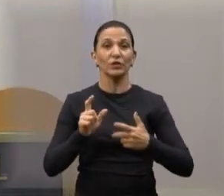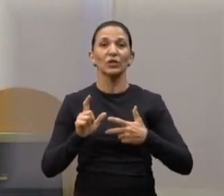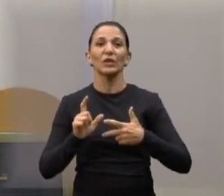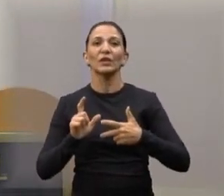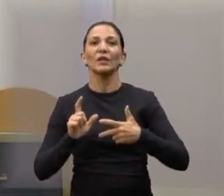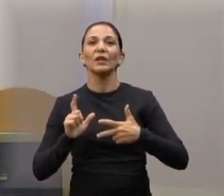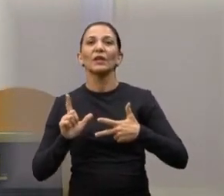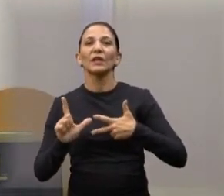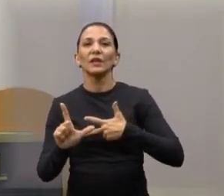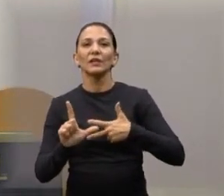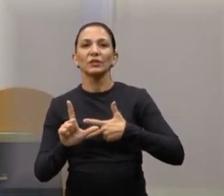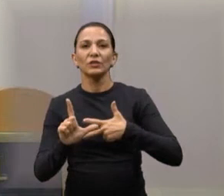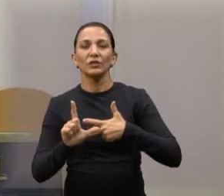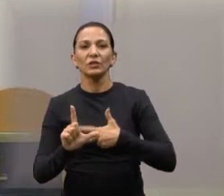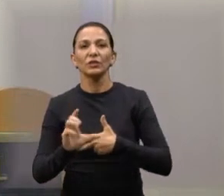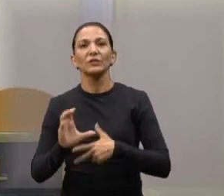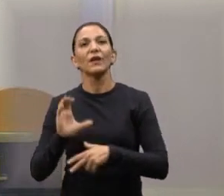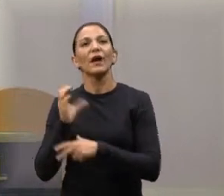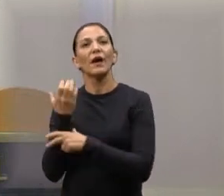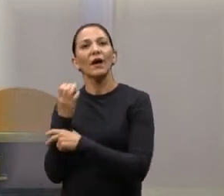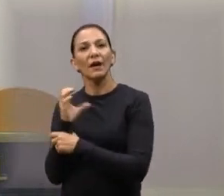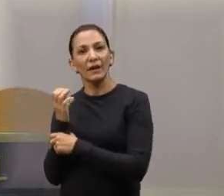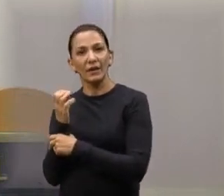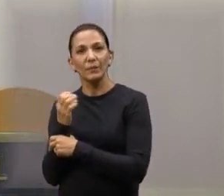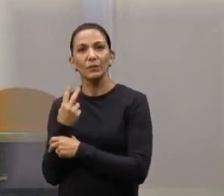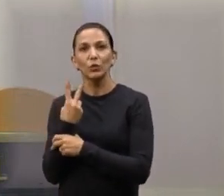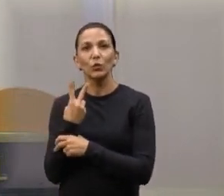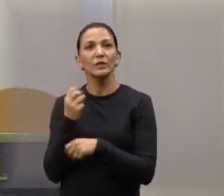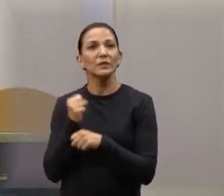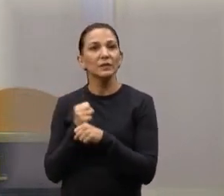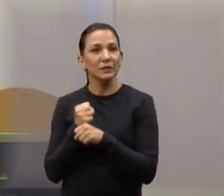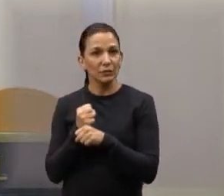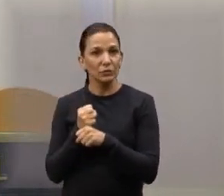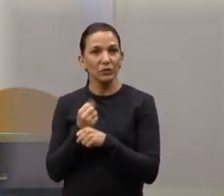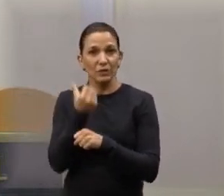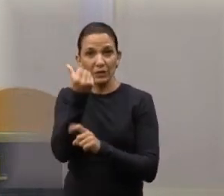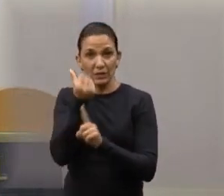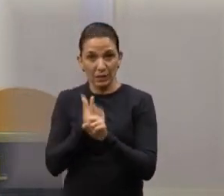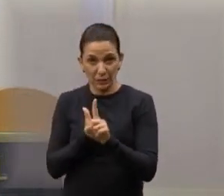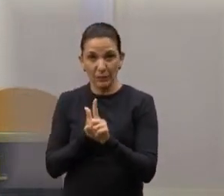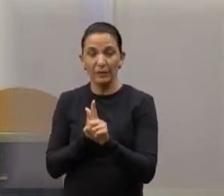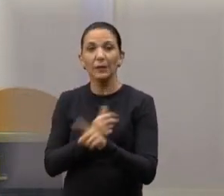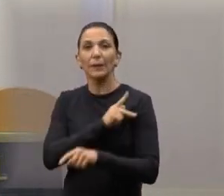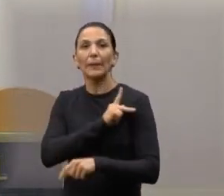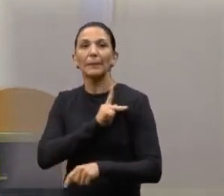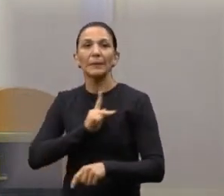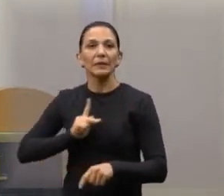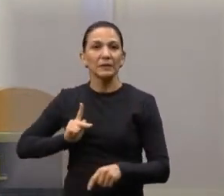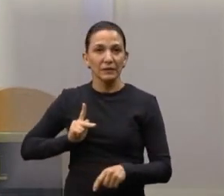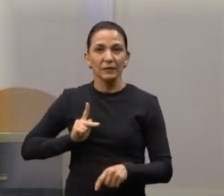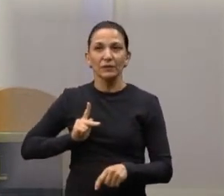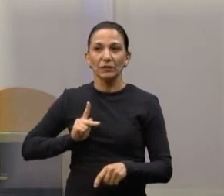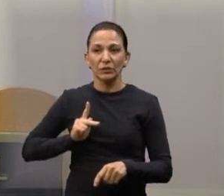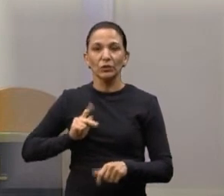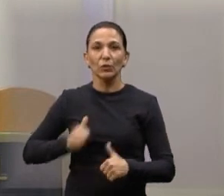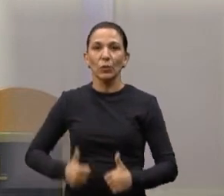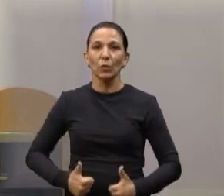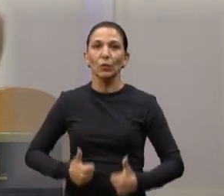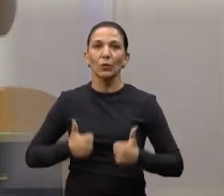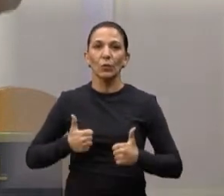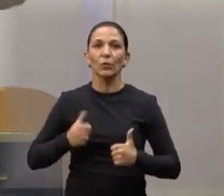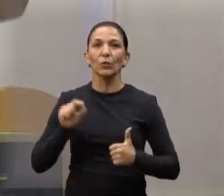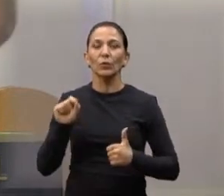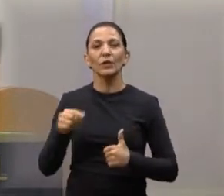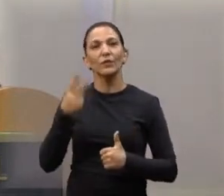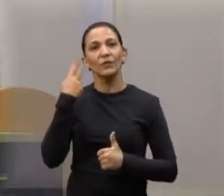quase 2 anos e meio. Quase 2 anos e meio. Presidida com muito, que eu tenho muito orgulho de